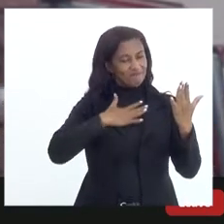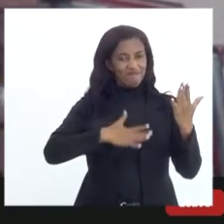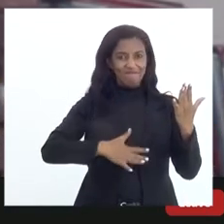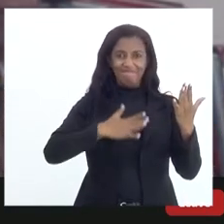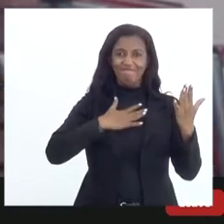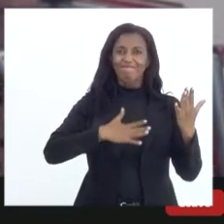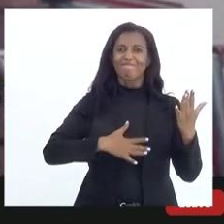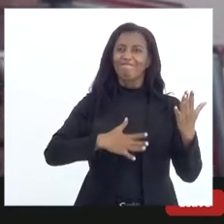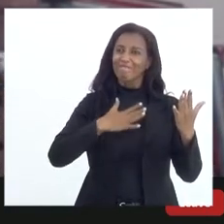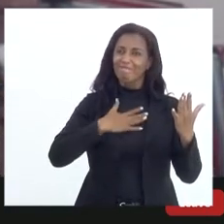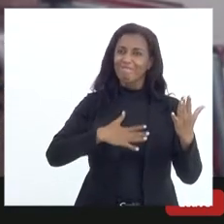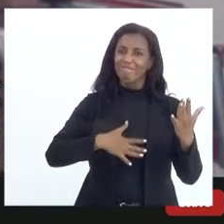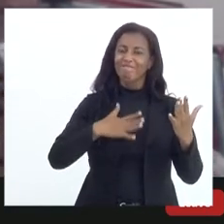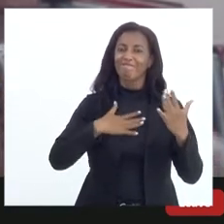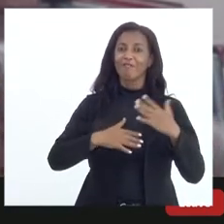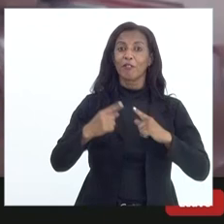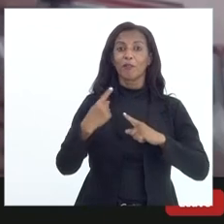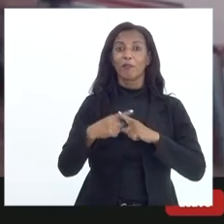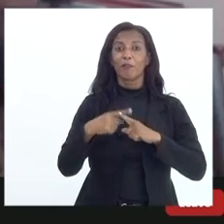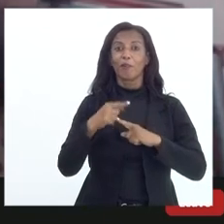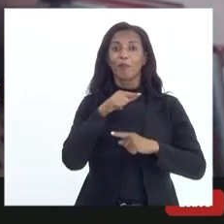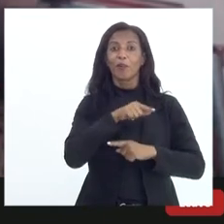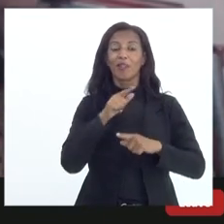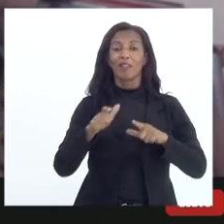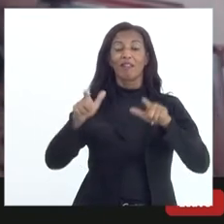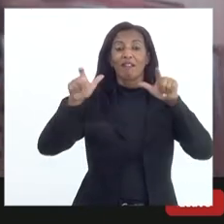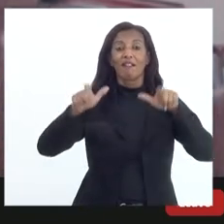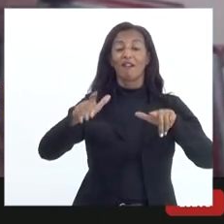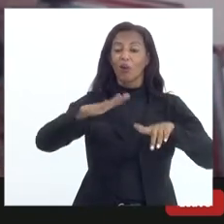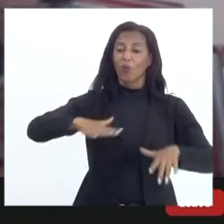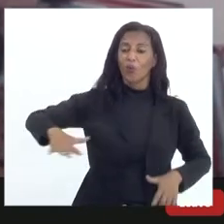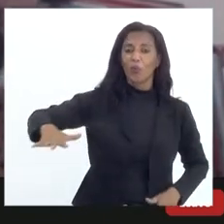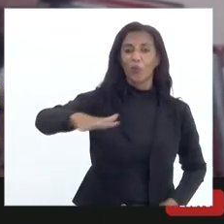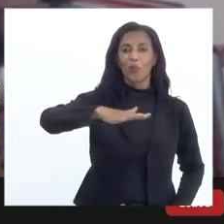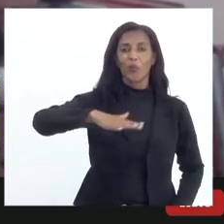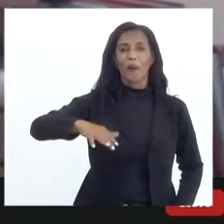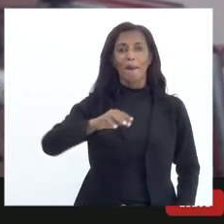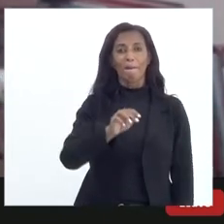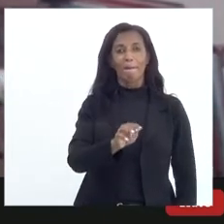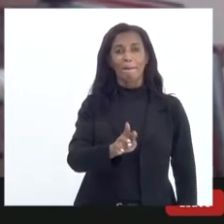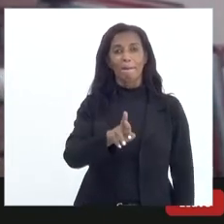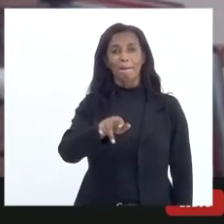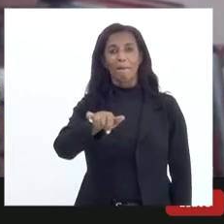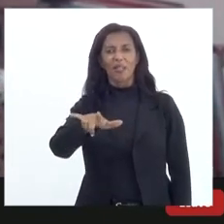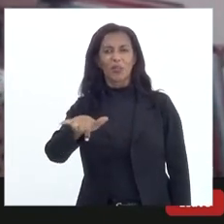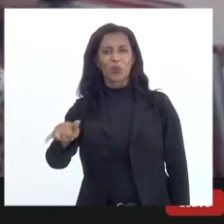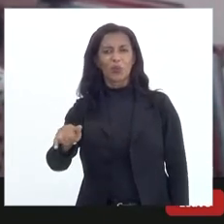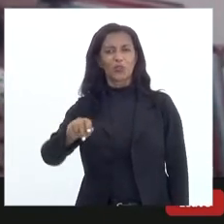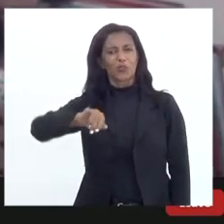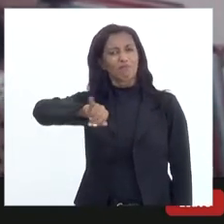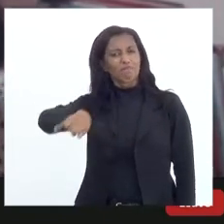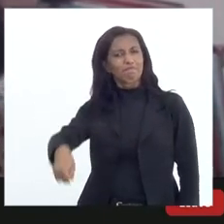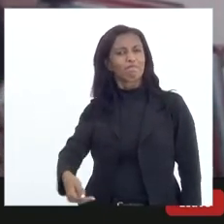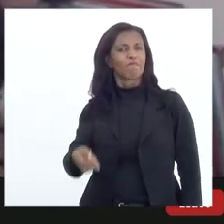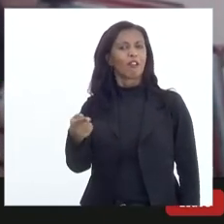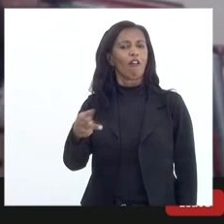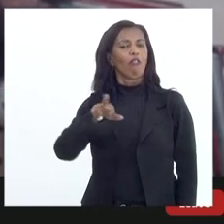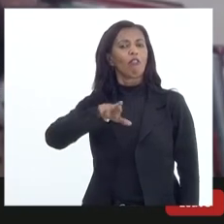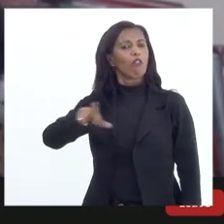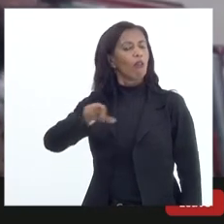sente confortável. Por quê? Porque ali é o meu o conforto da branquitude, do privilégio branco, não é